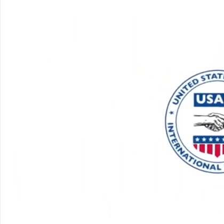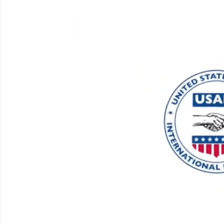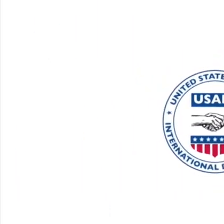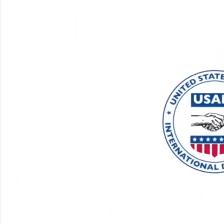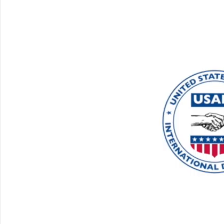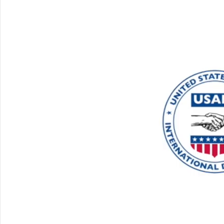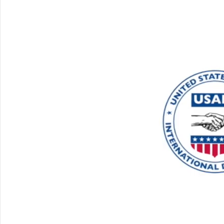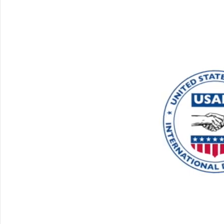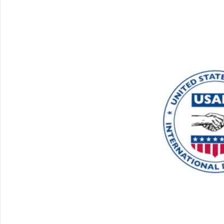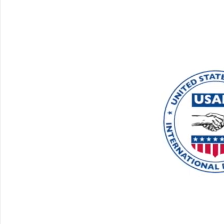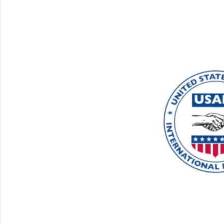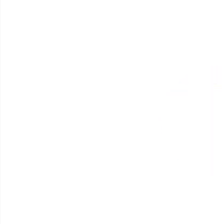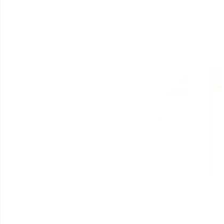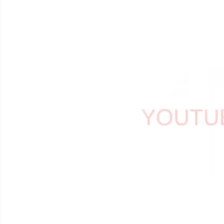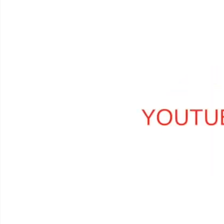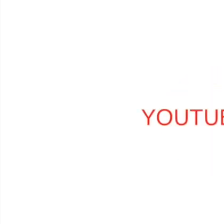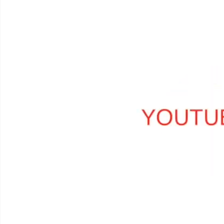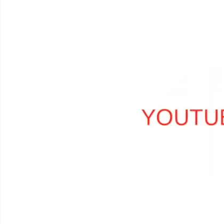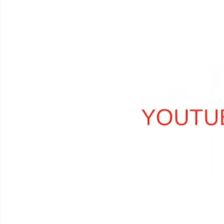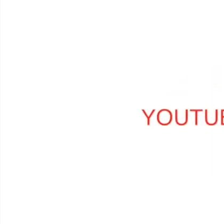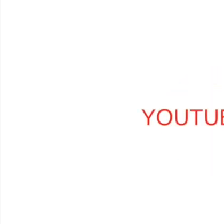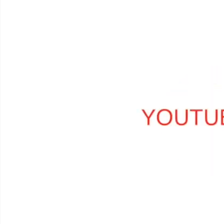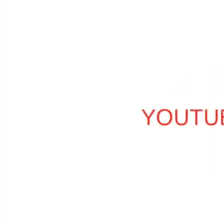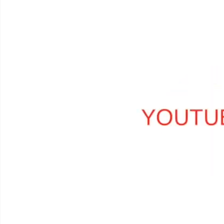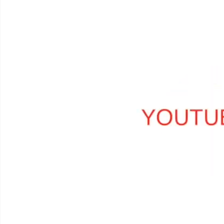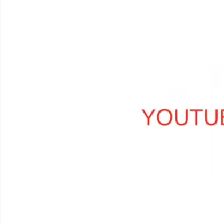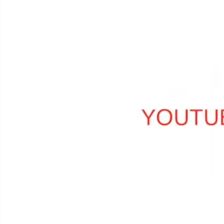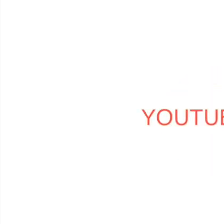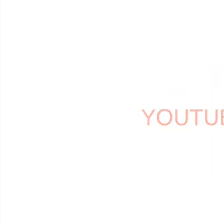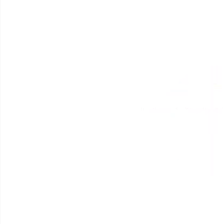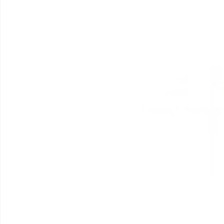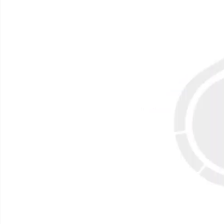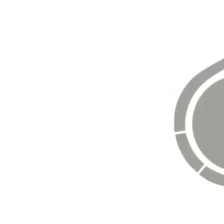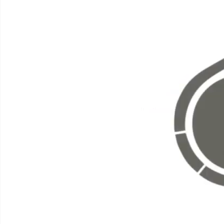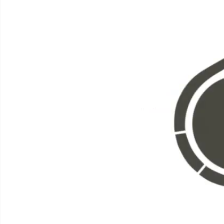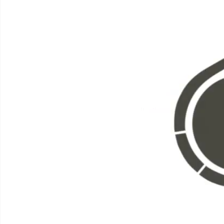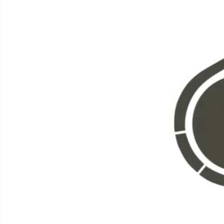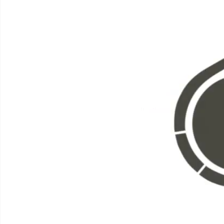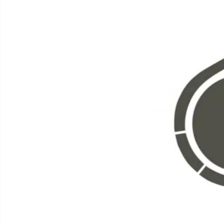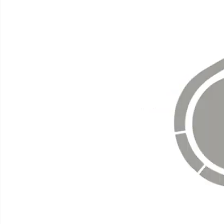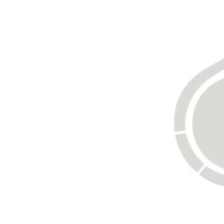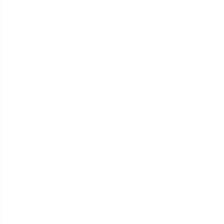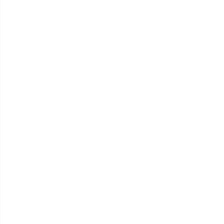interessada a dirigir-se ao INEF para a formação e posterior procura de emprego.